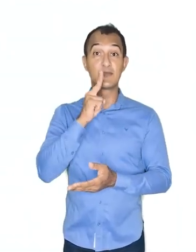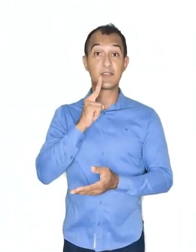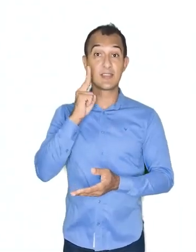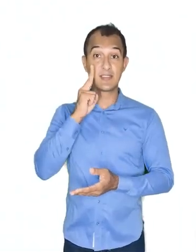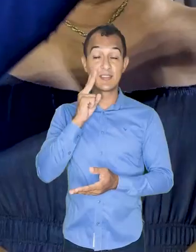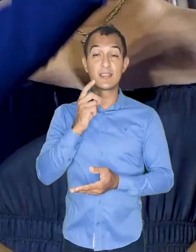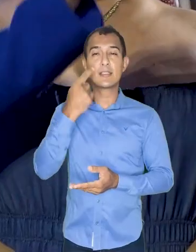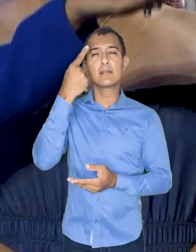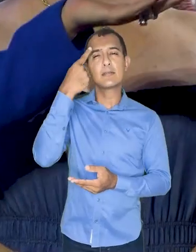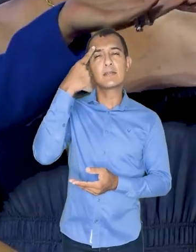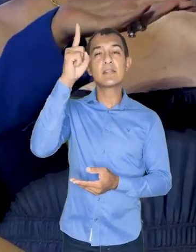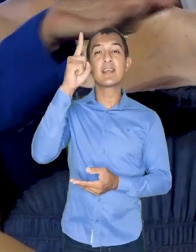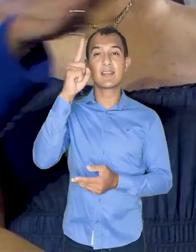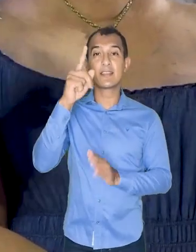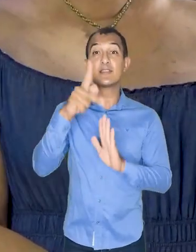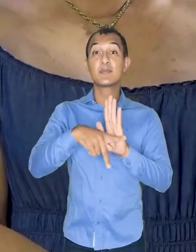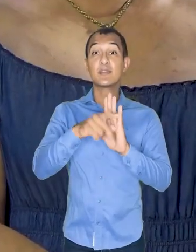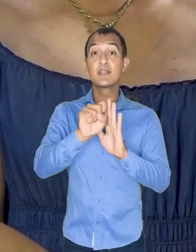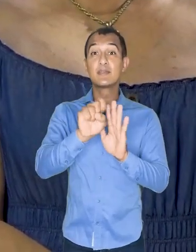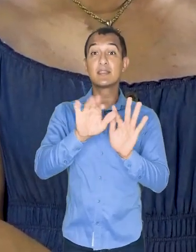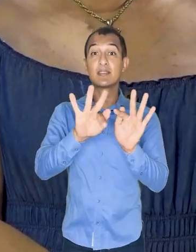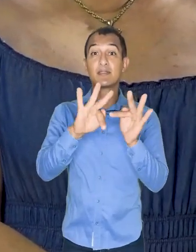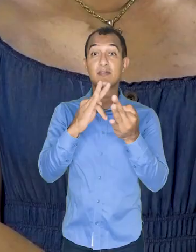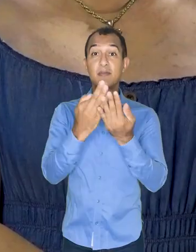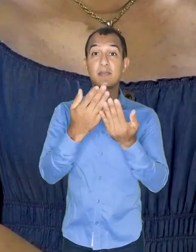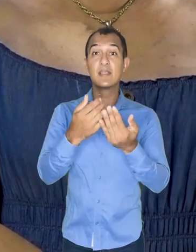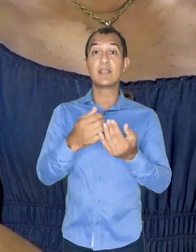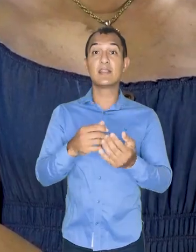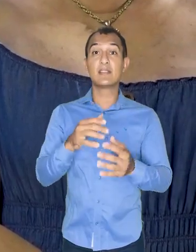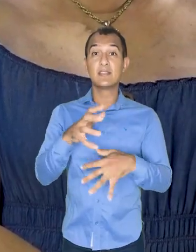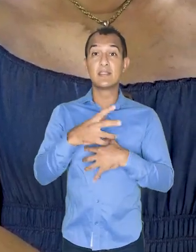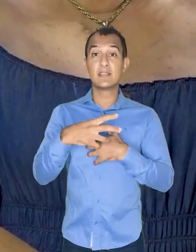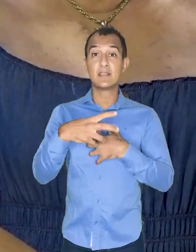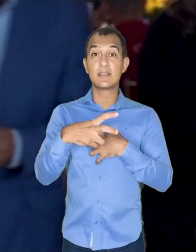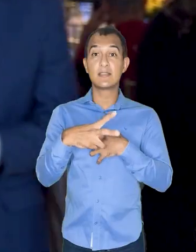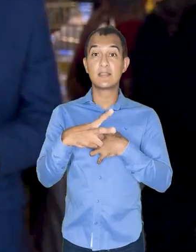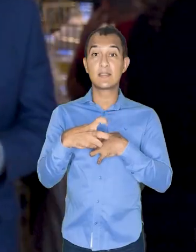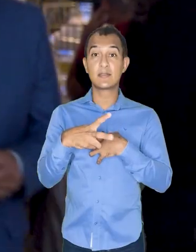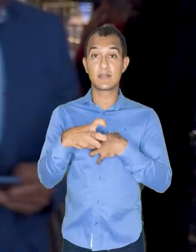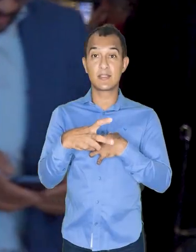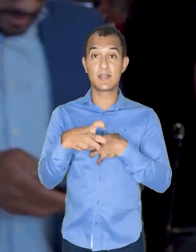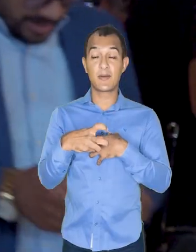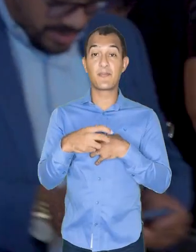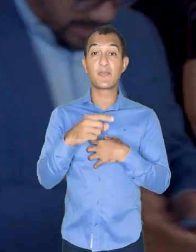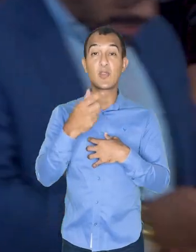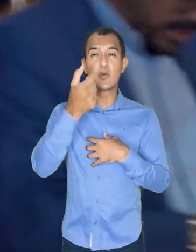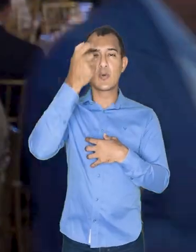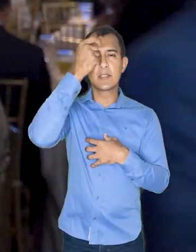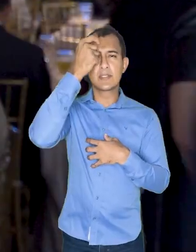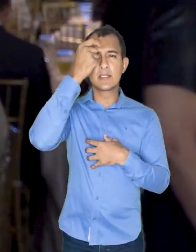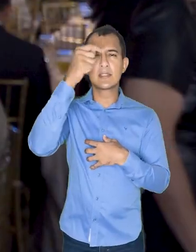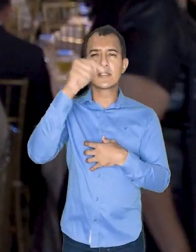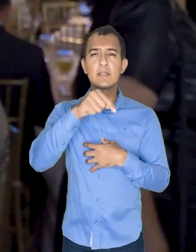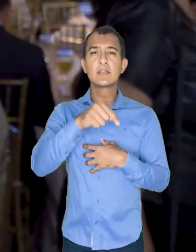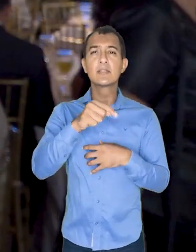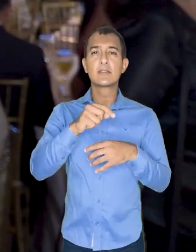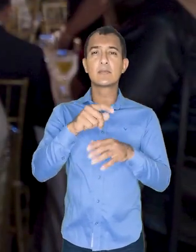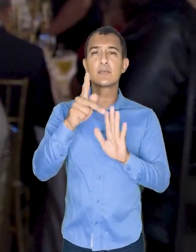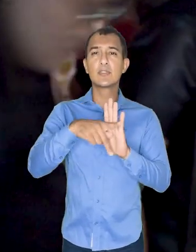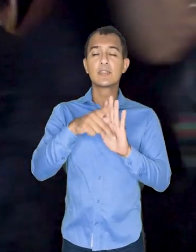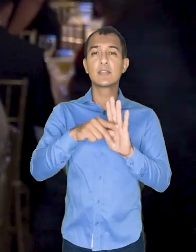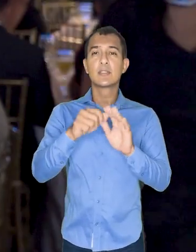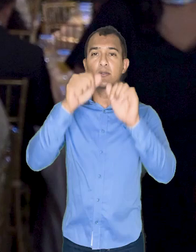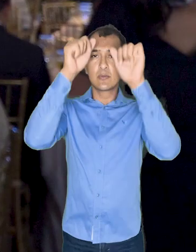Virgínia Mendes, idealizadora do programa Ser Família Sensorial. Com a consolidação do autismo da escola desse projeto na